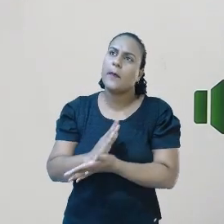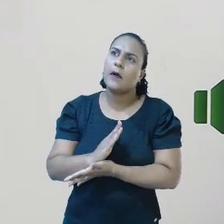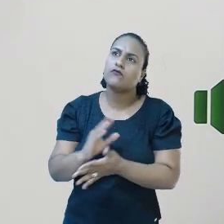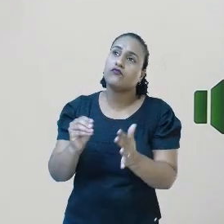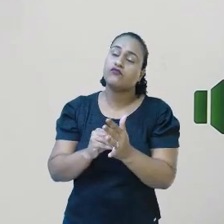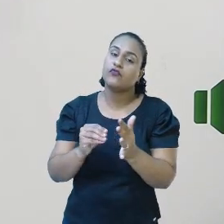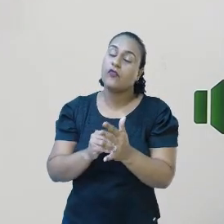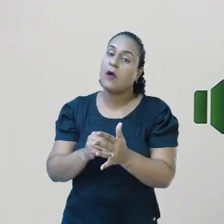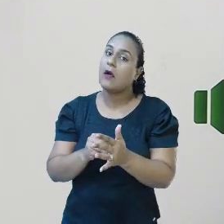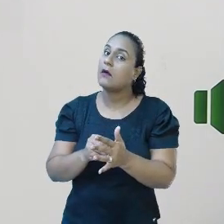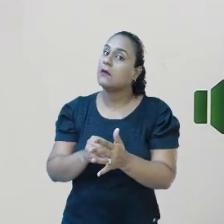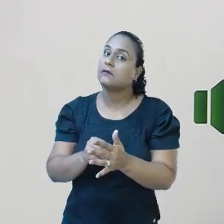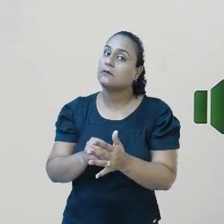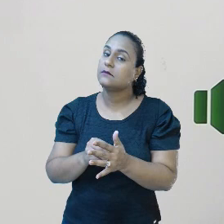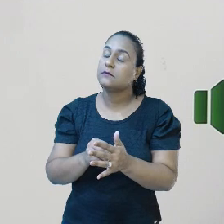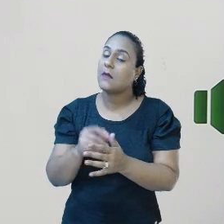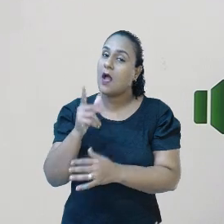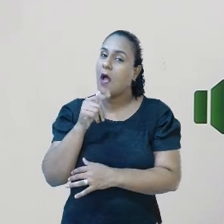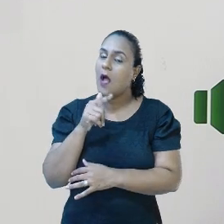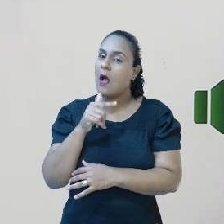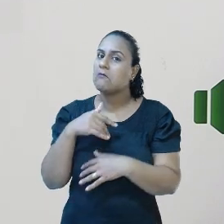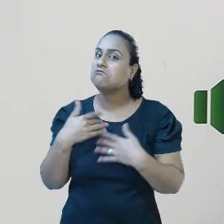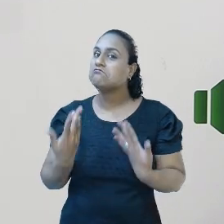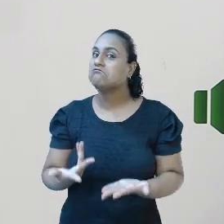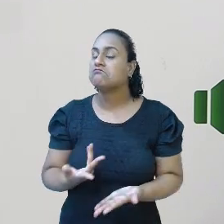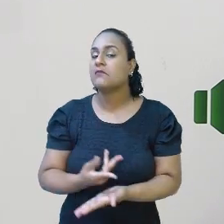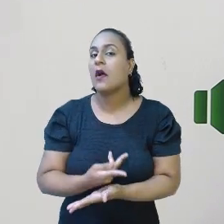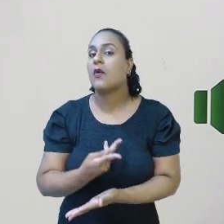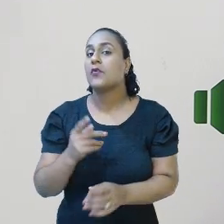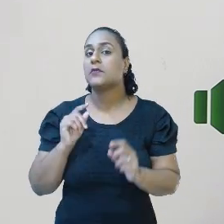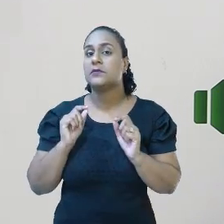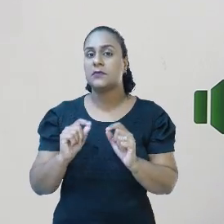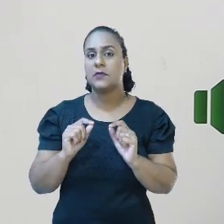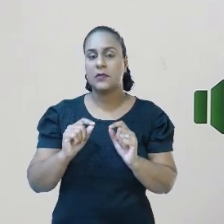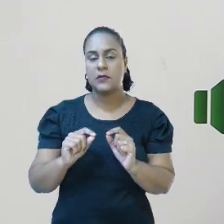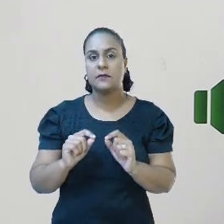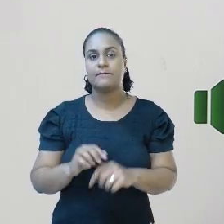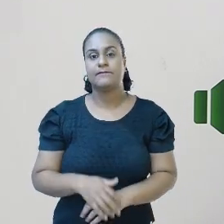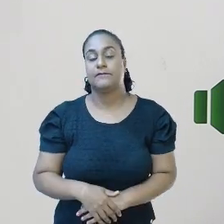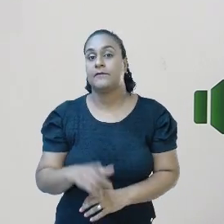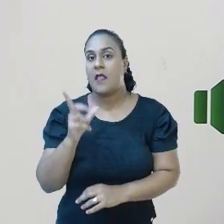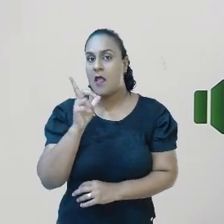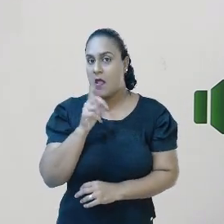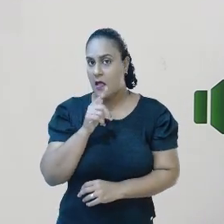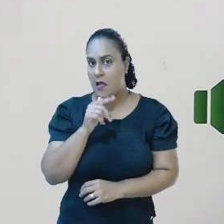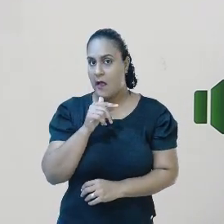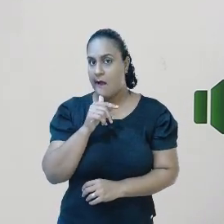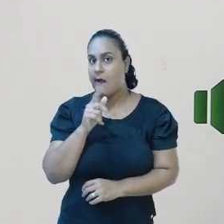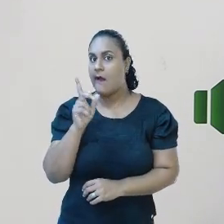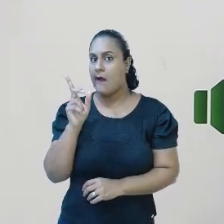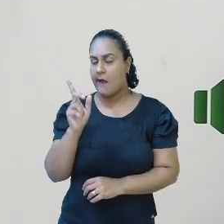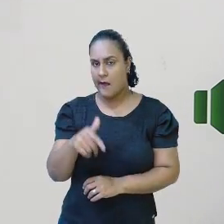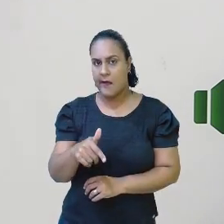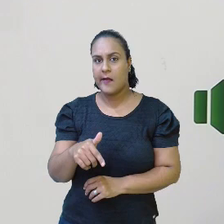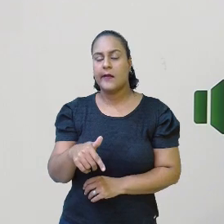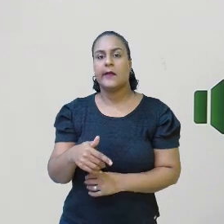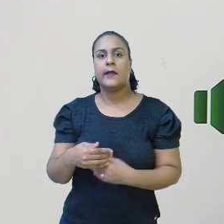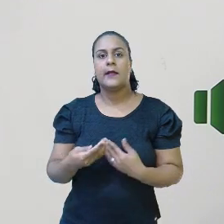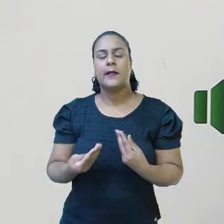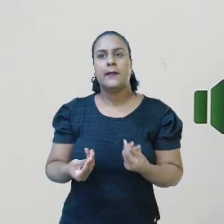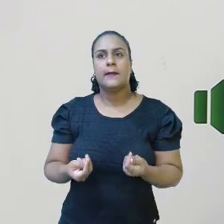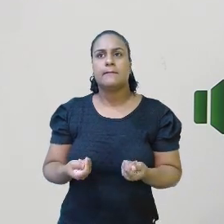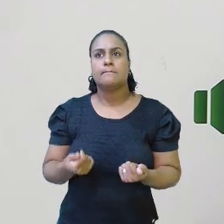falta água. Não tem água. O que é que acontece? Bom, a água, ela é um bem